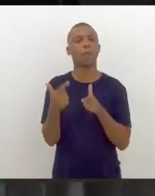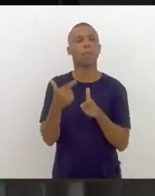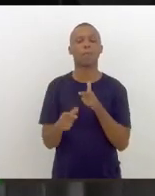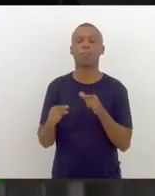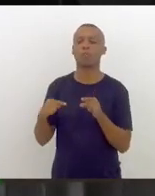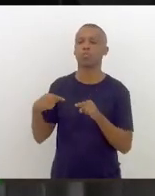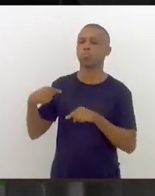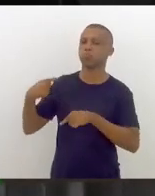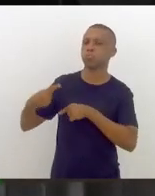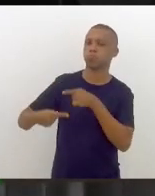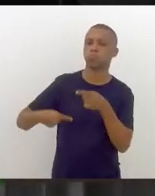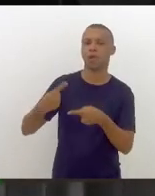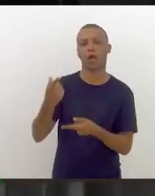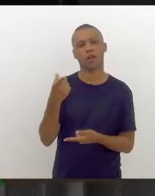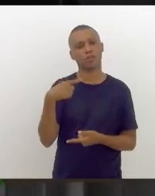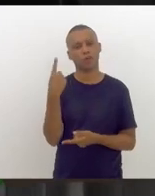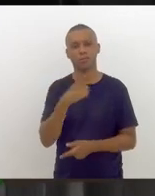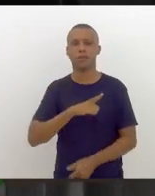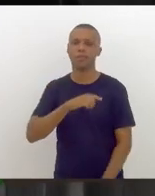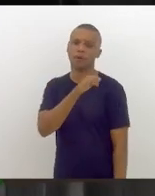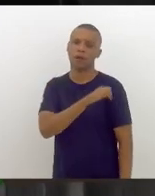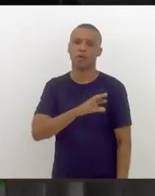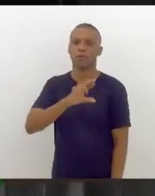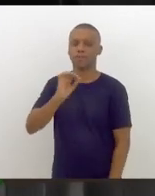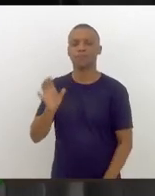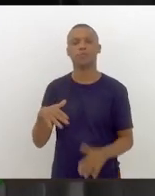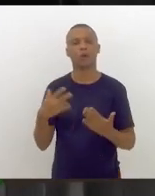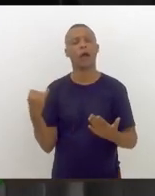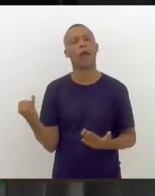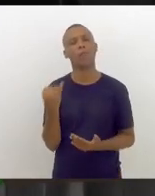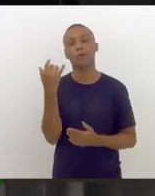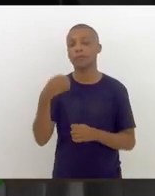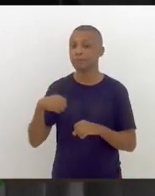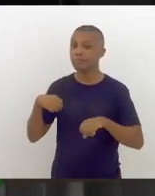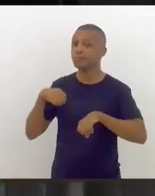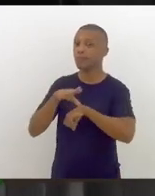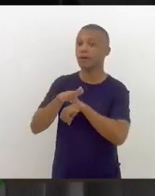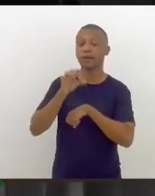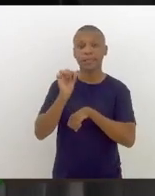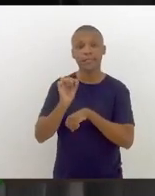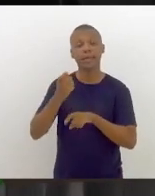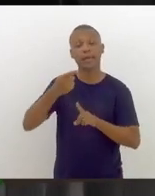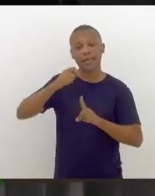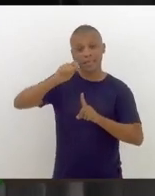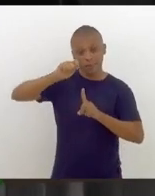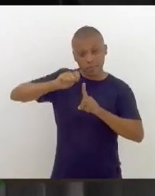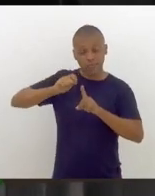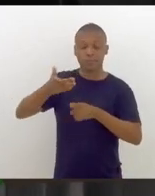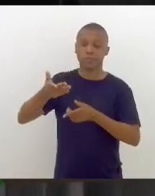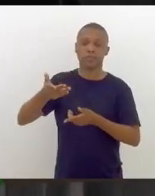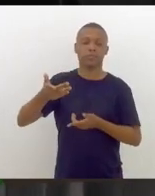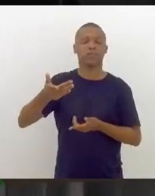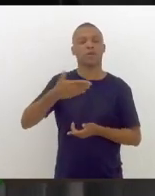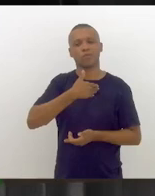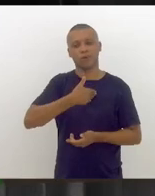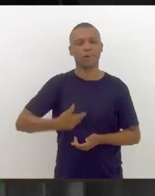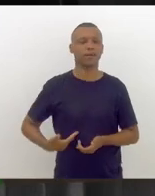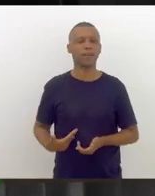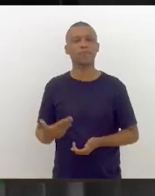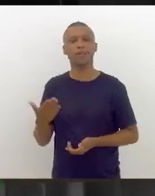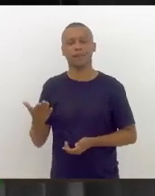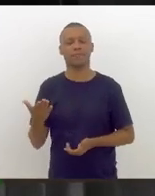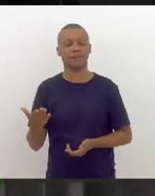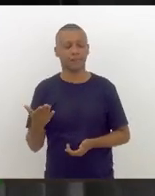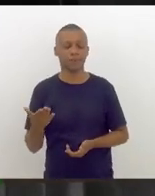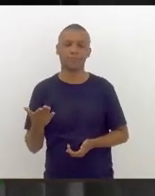que traremos para o estado do Rio de Janeiro então é importante dizer que esse mesmo Governador que continua operando